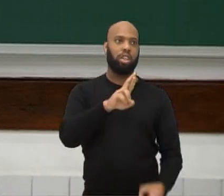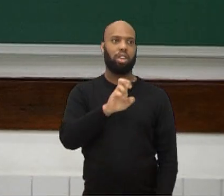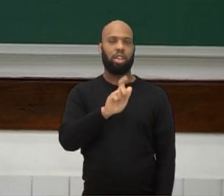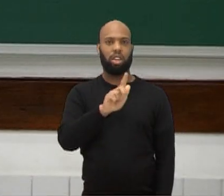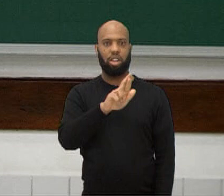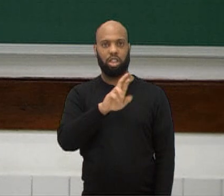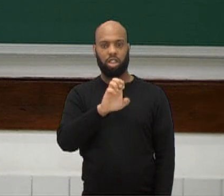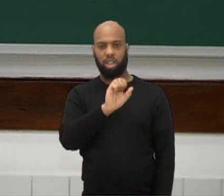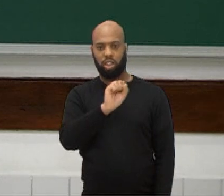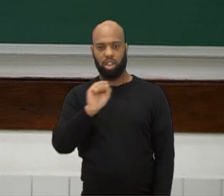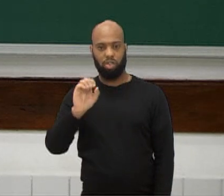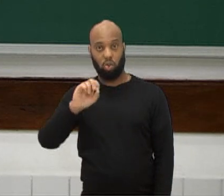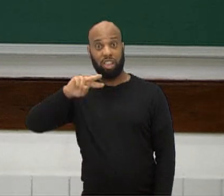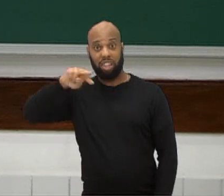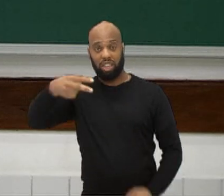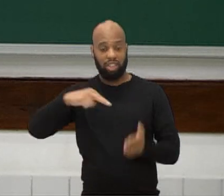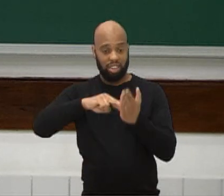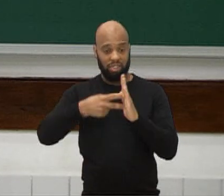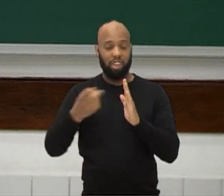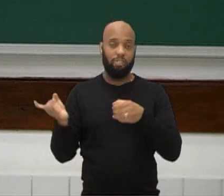No movimento regresso,